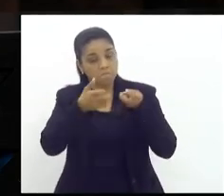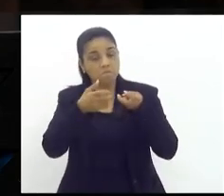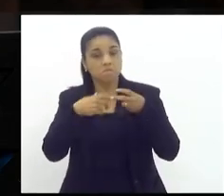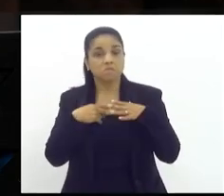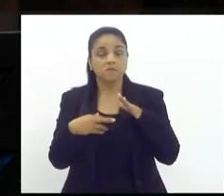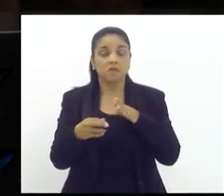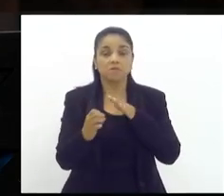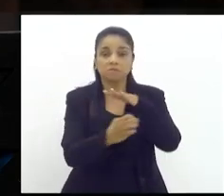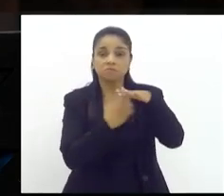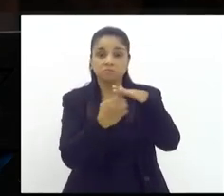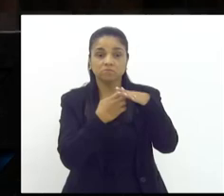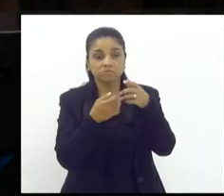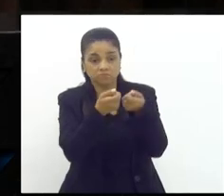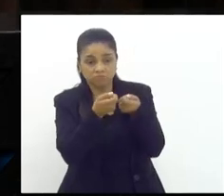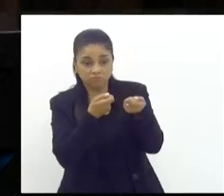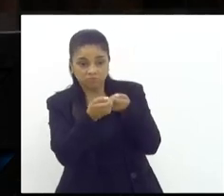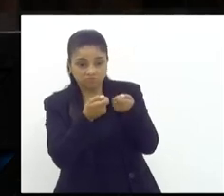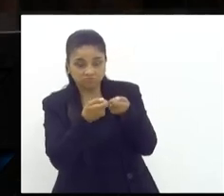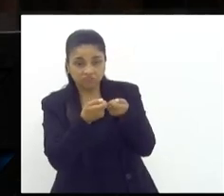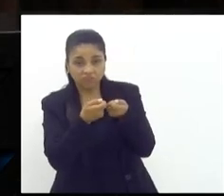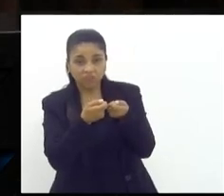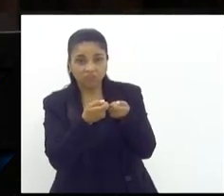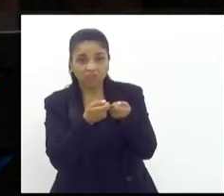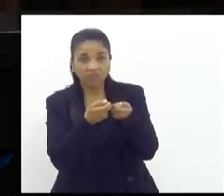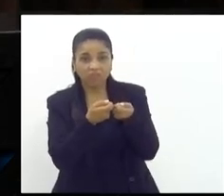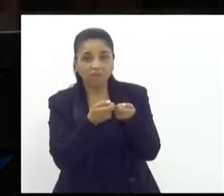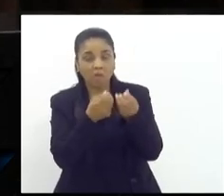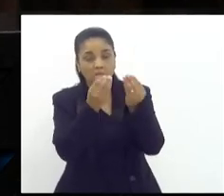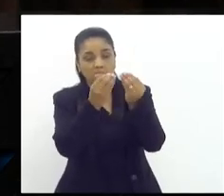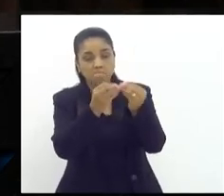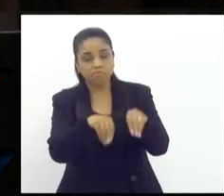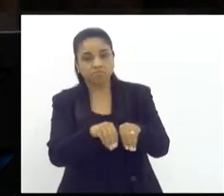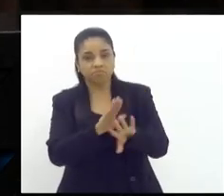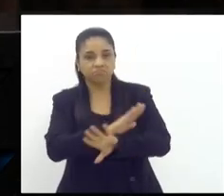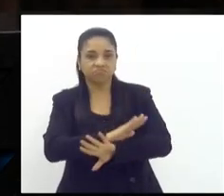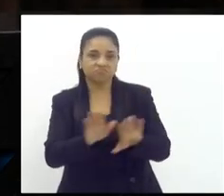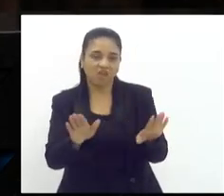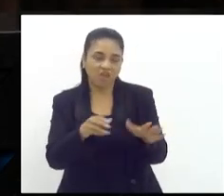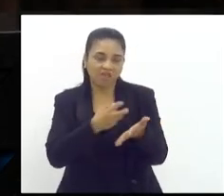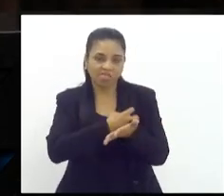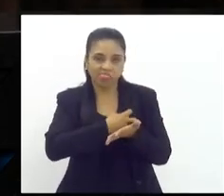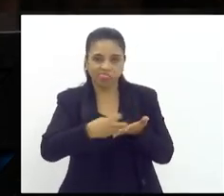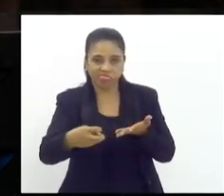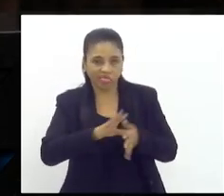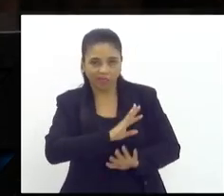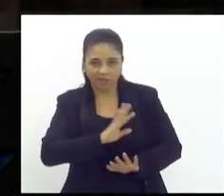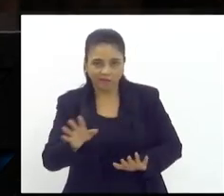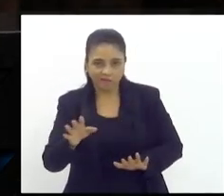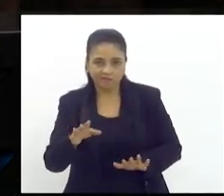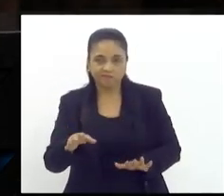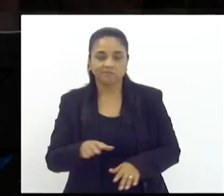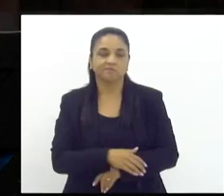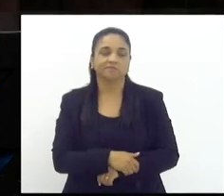agências reguladoras estão falidas de muito tempo se quebraram inerte